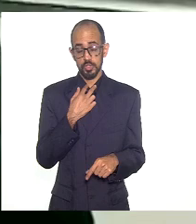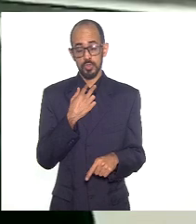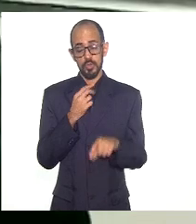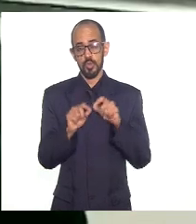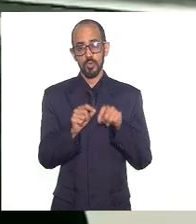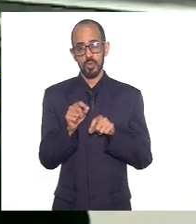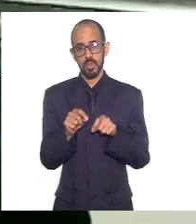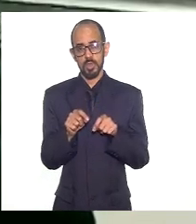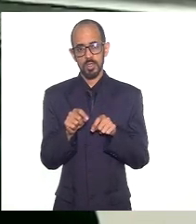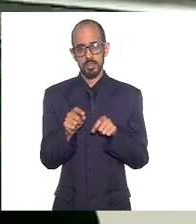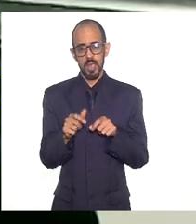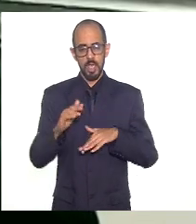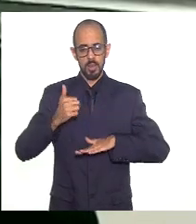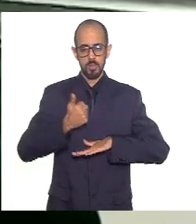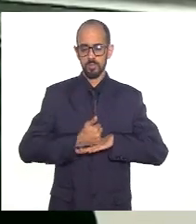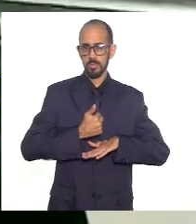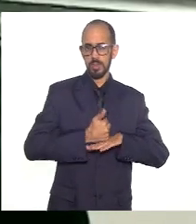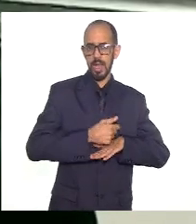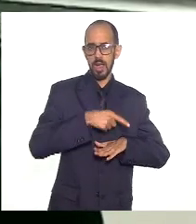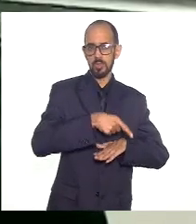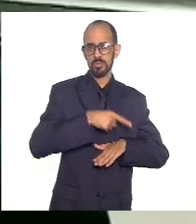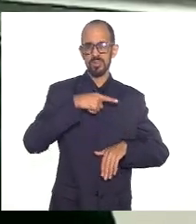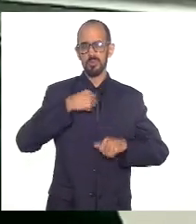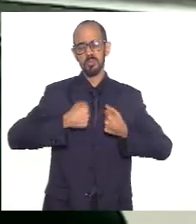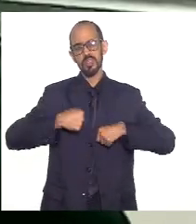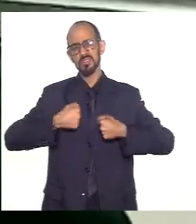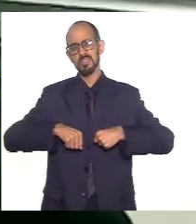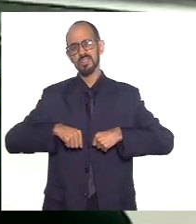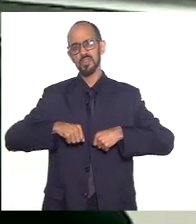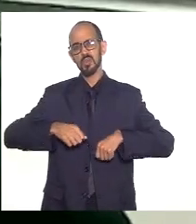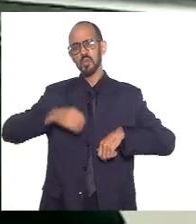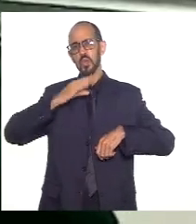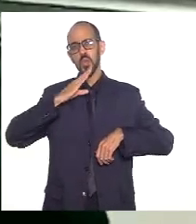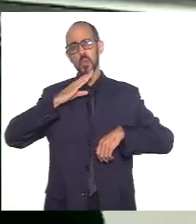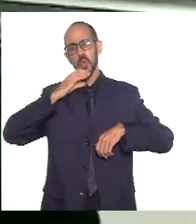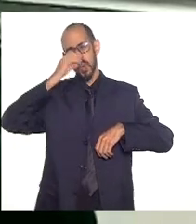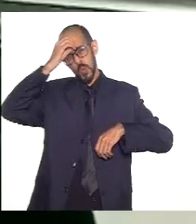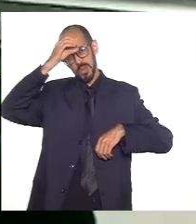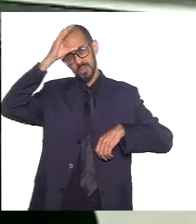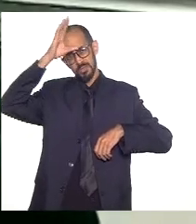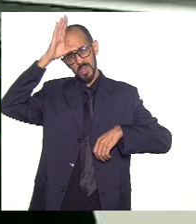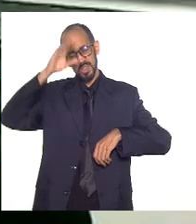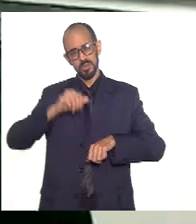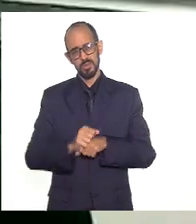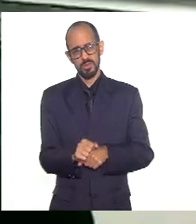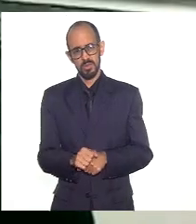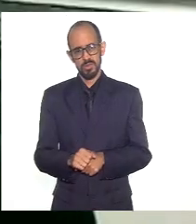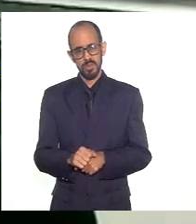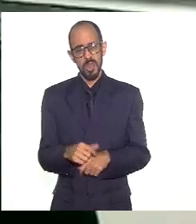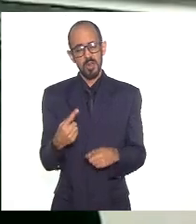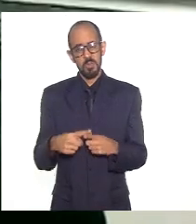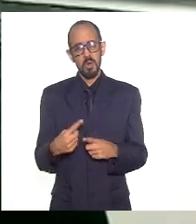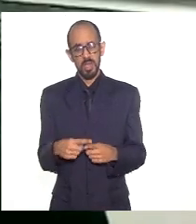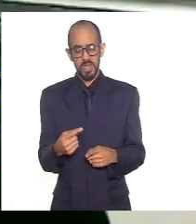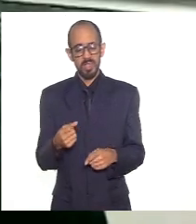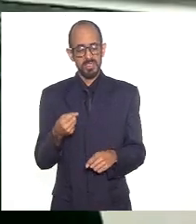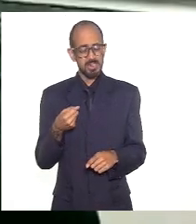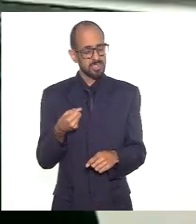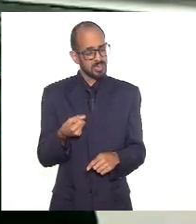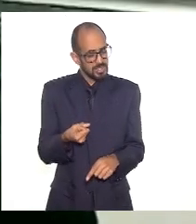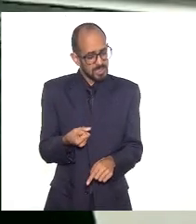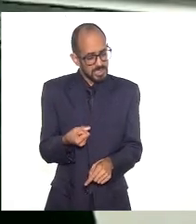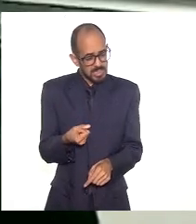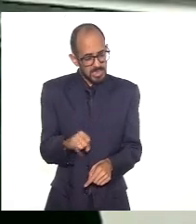em cargos que exigem especialização. O Porque, volto a dizer, se isso é